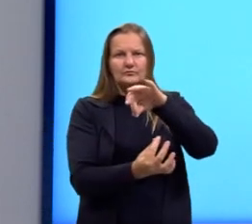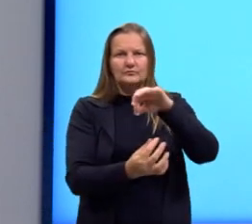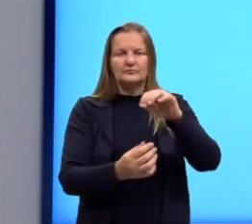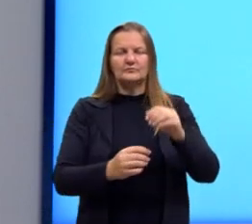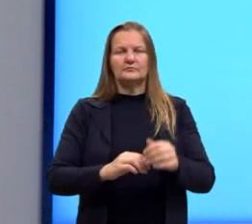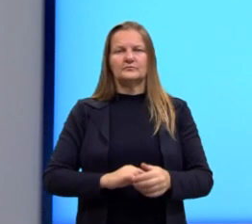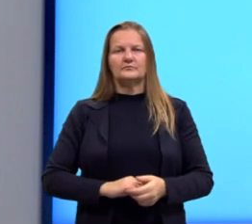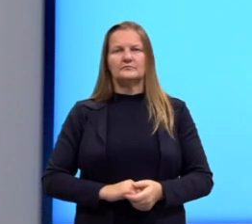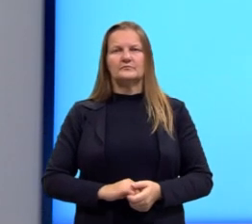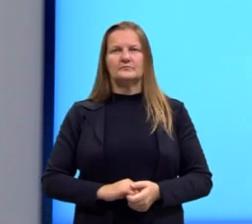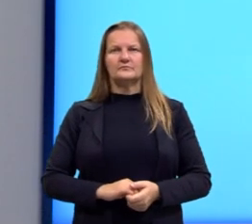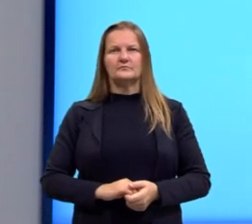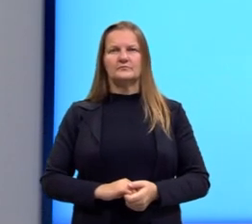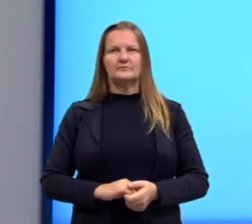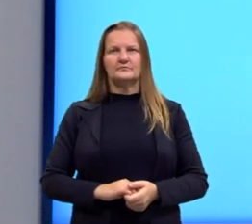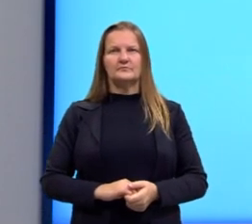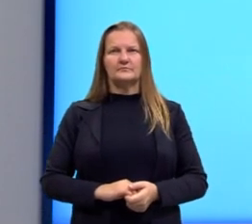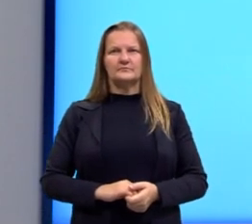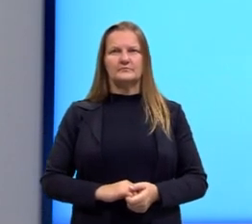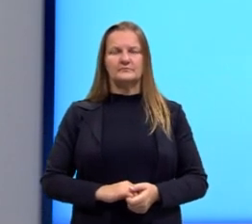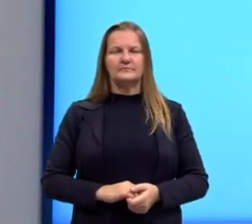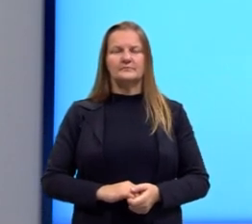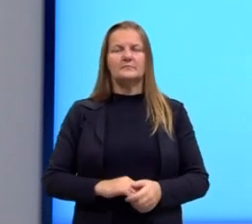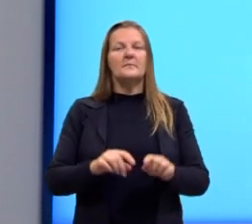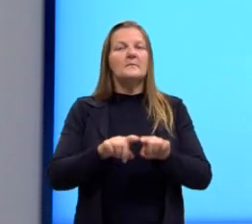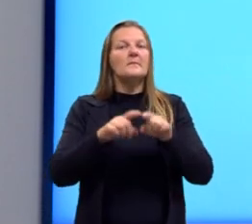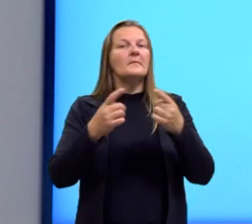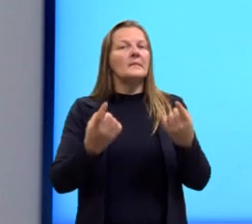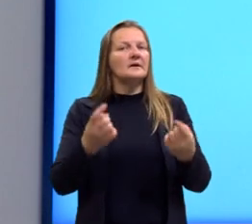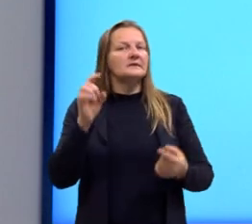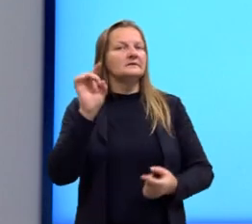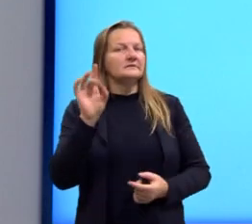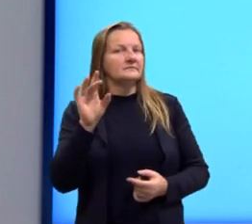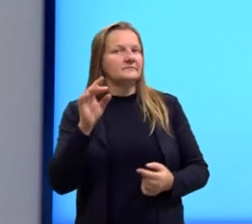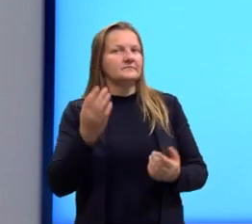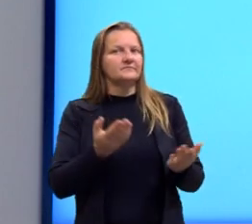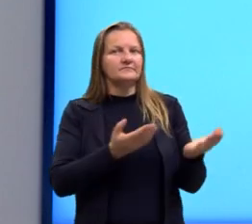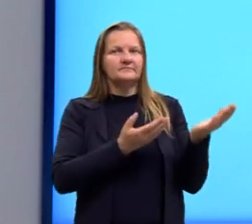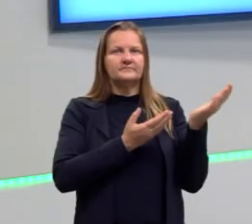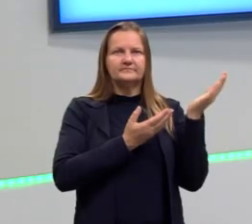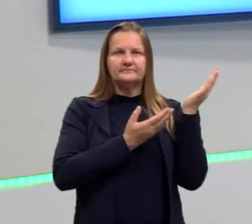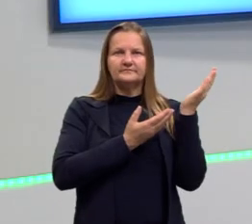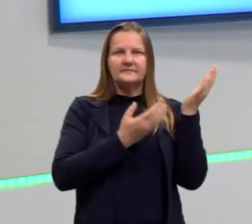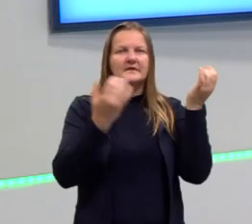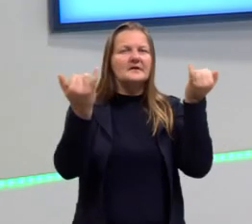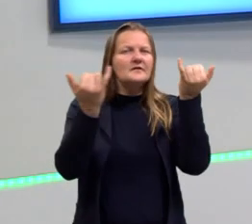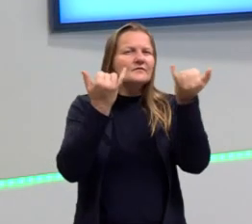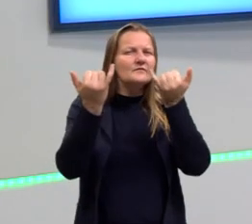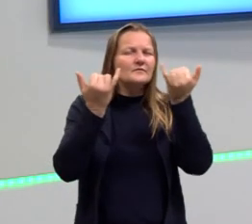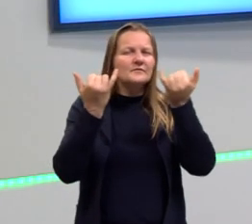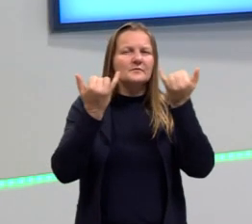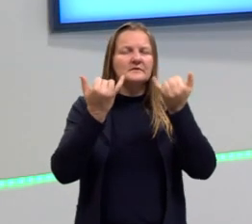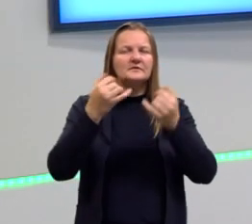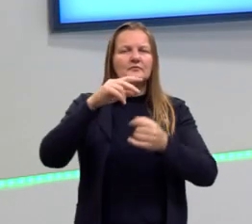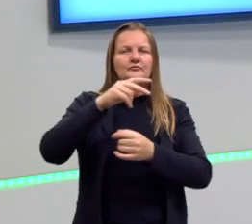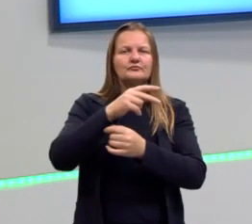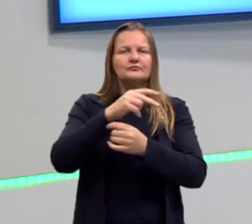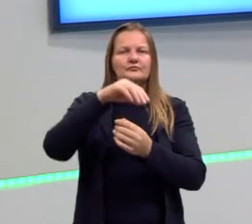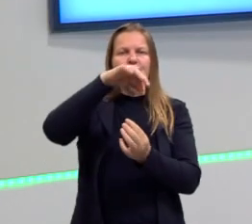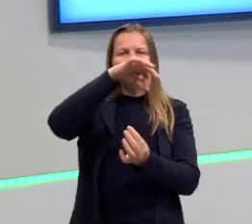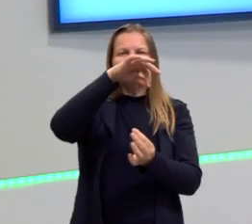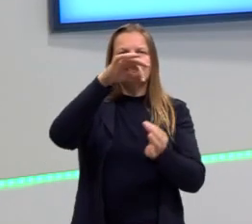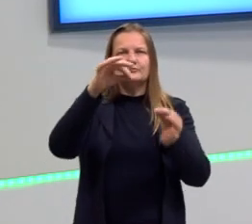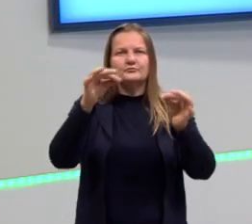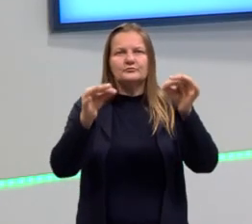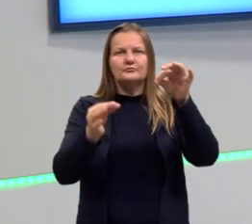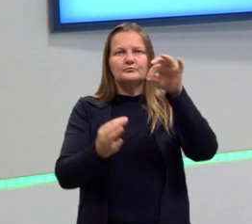foi feita é só que nossa a nossa informação ali é que a câmera ela vai ser